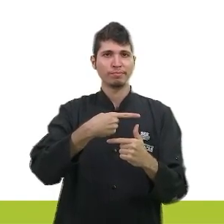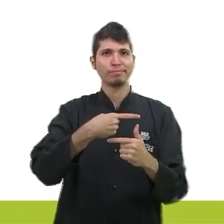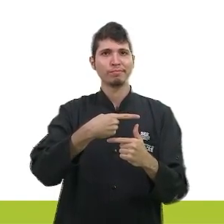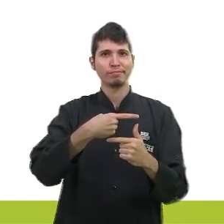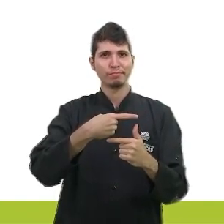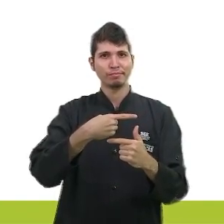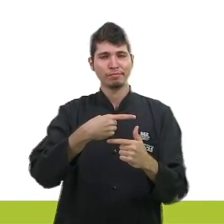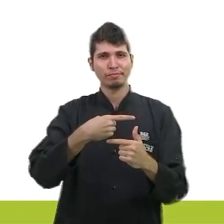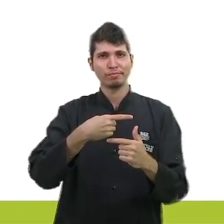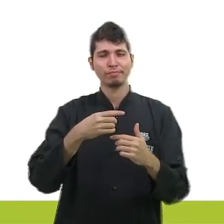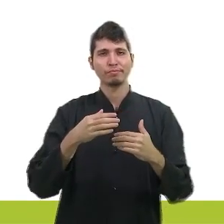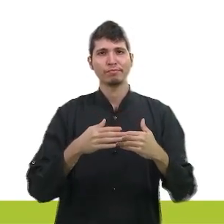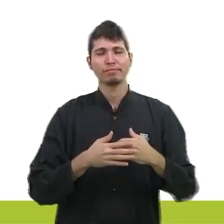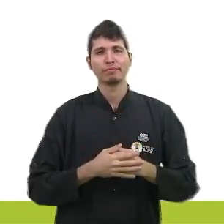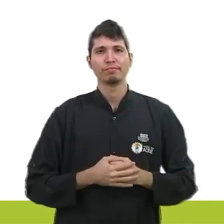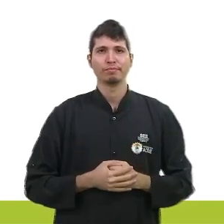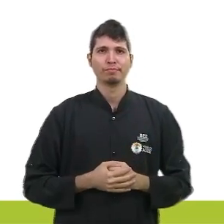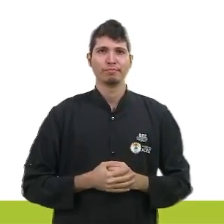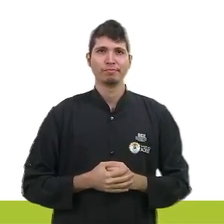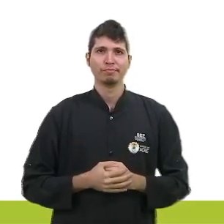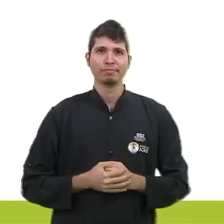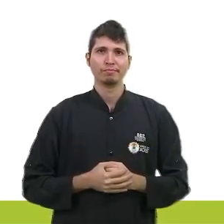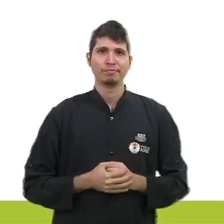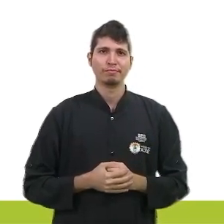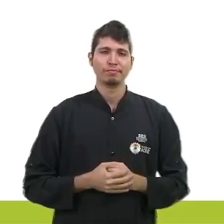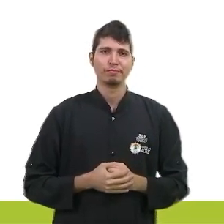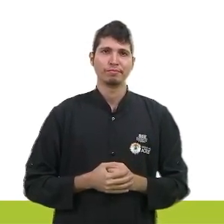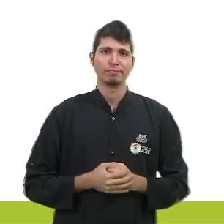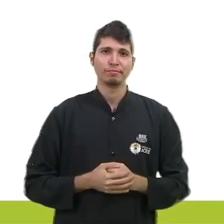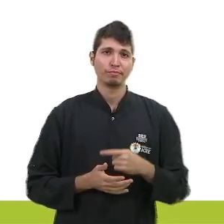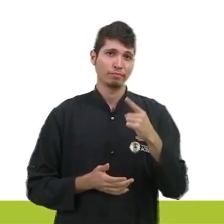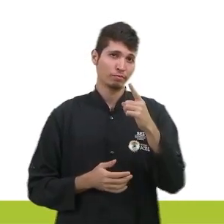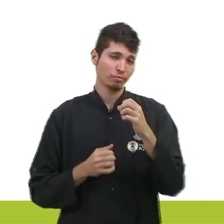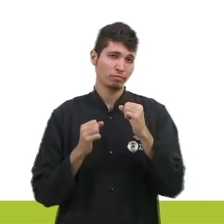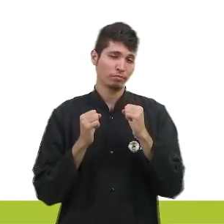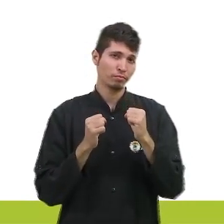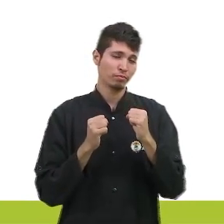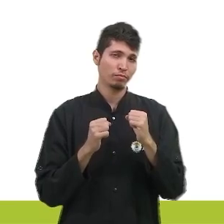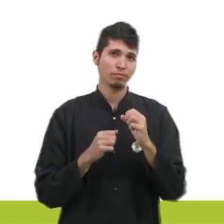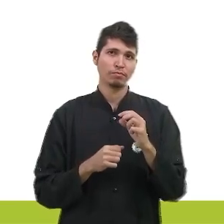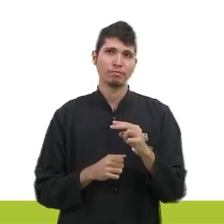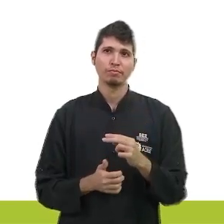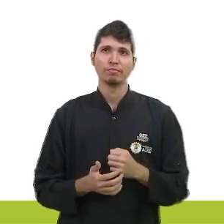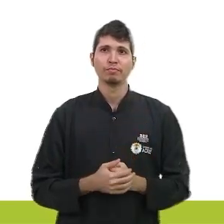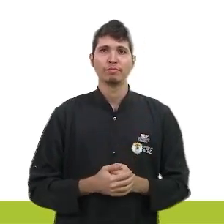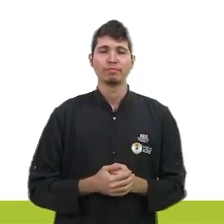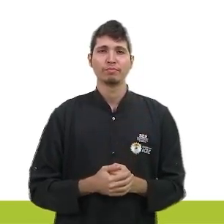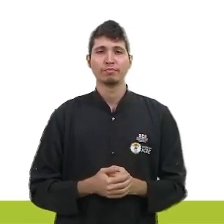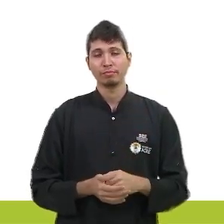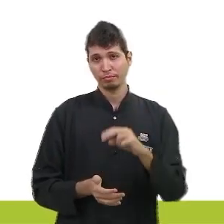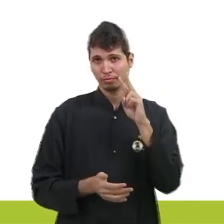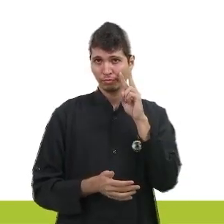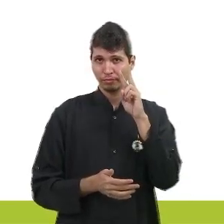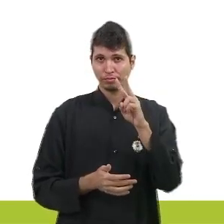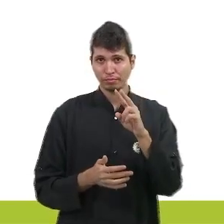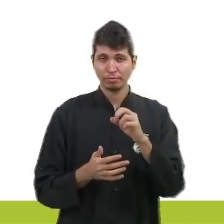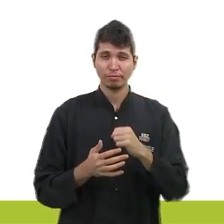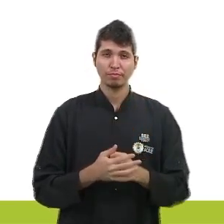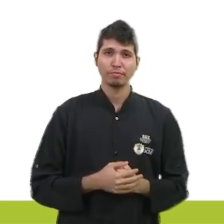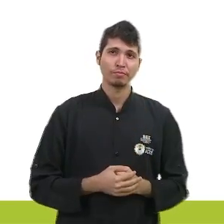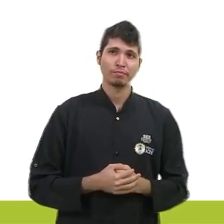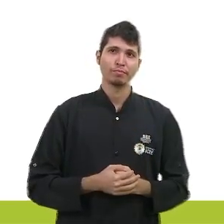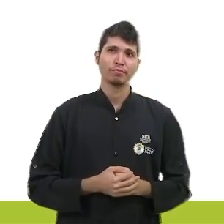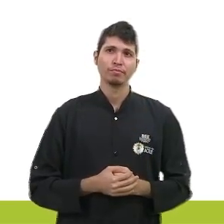diante. Você também pode fazer algo parecido para um triângulo de 45 graus. Por